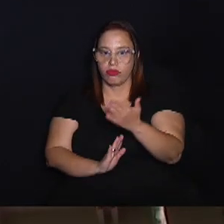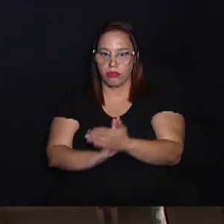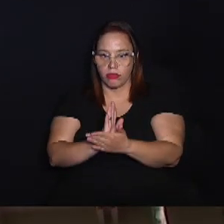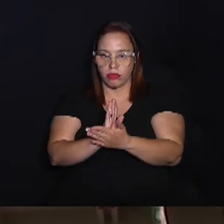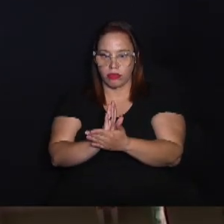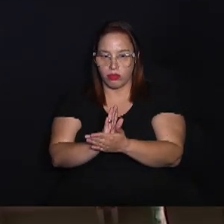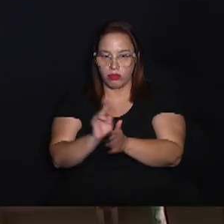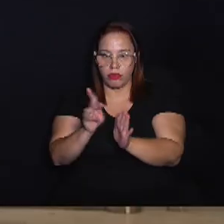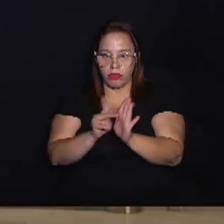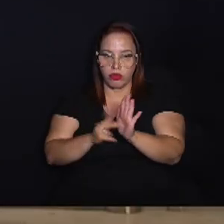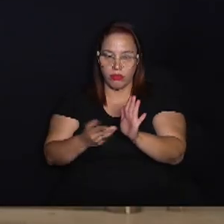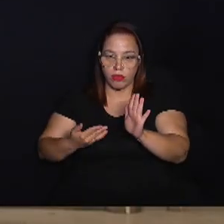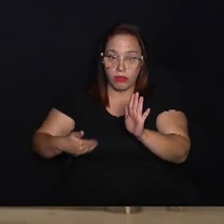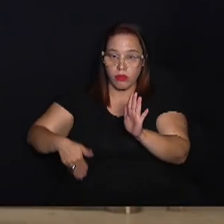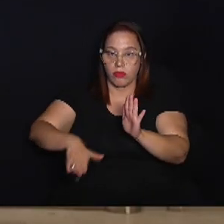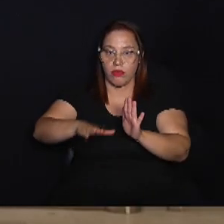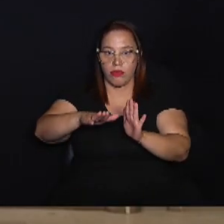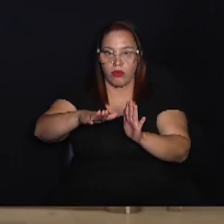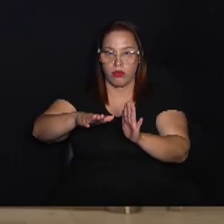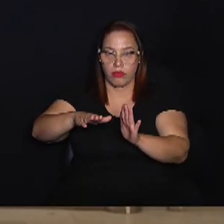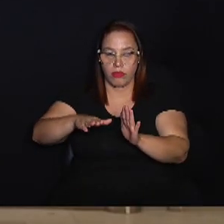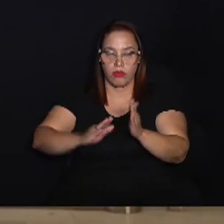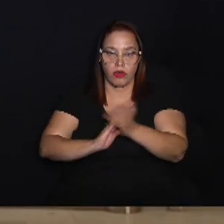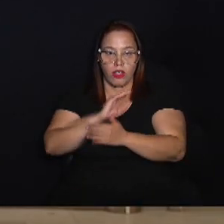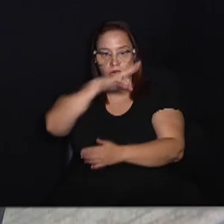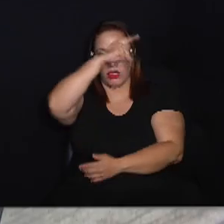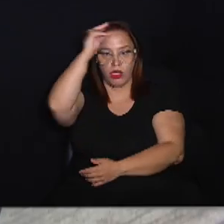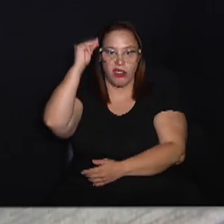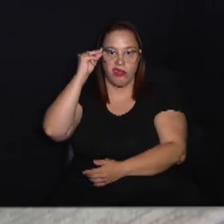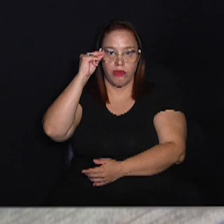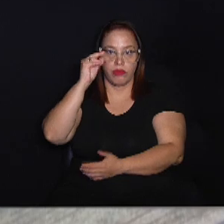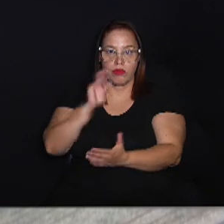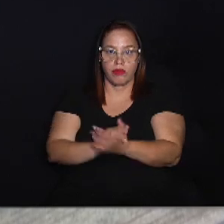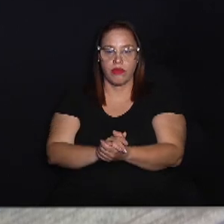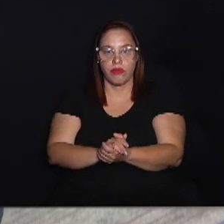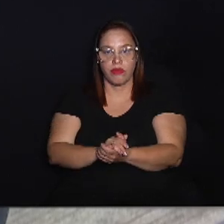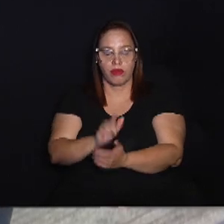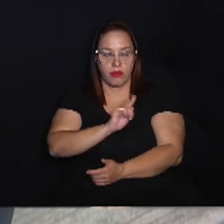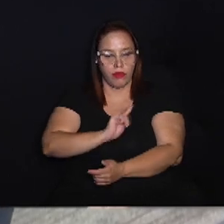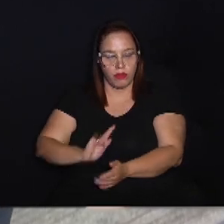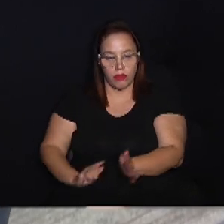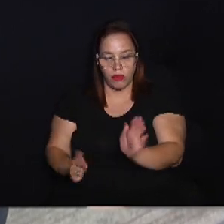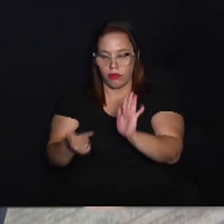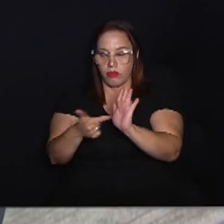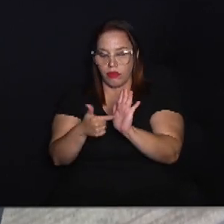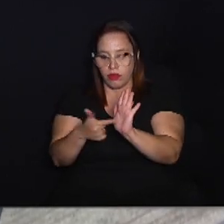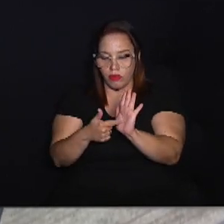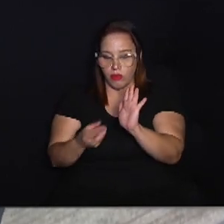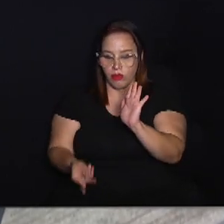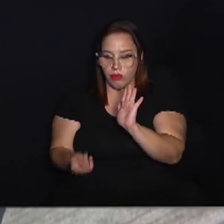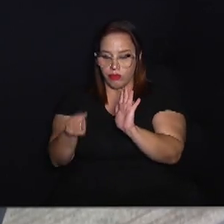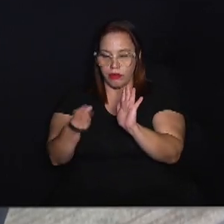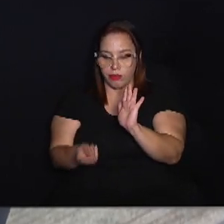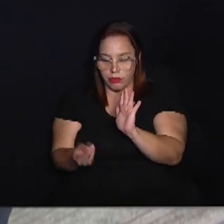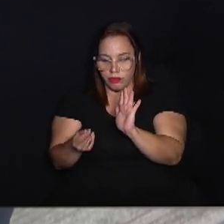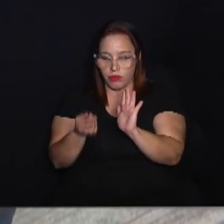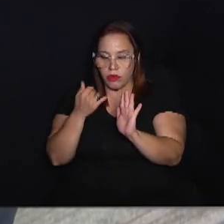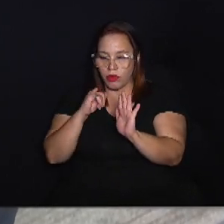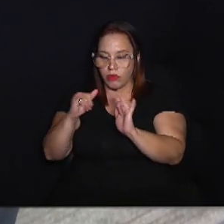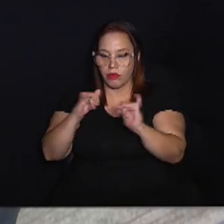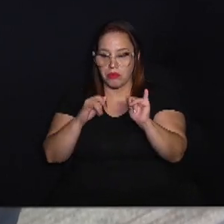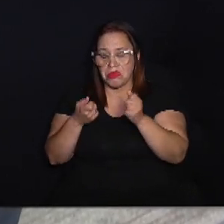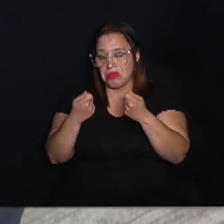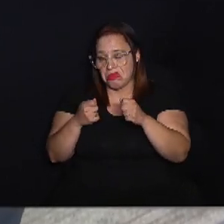a proposta é enviada para a sanção do prefeito. O governo lhe apresenta o valor e diz onde ele